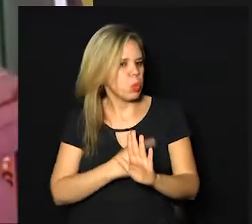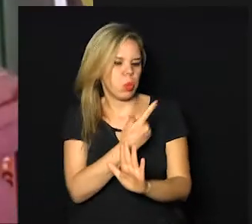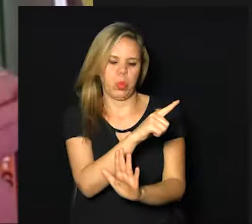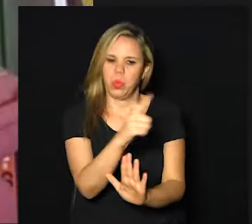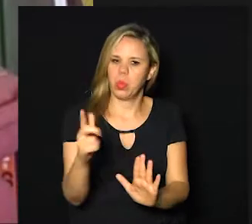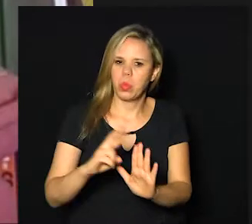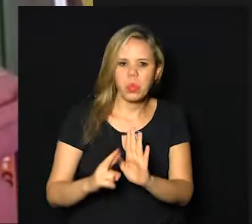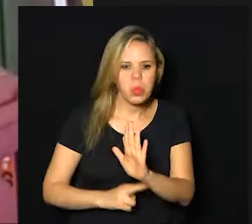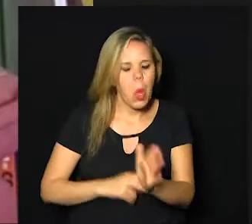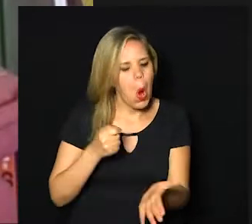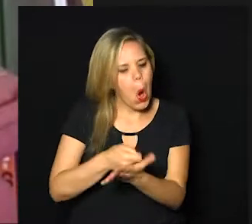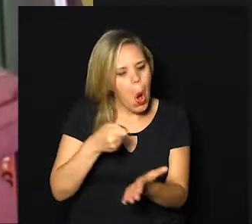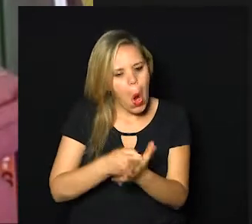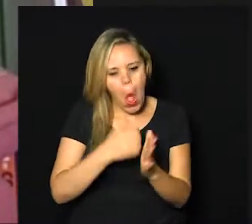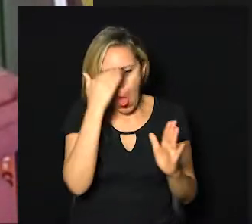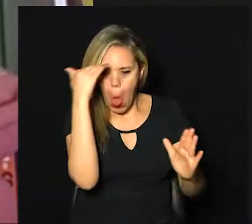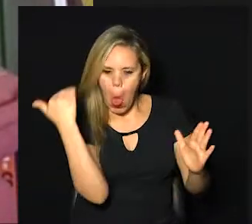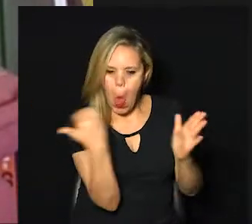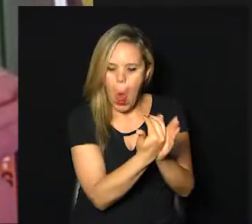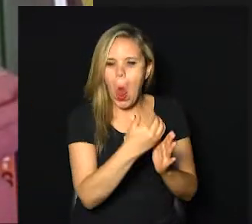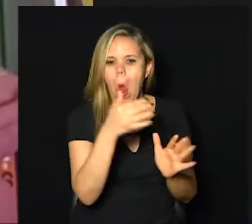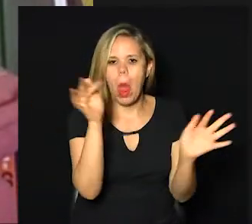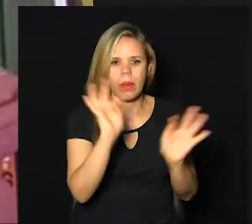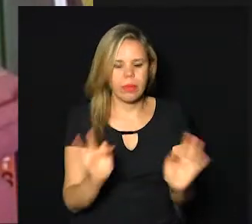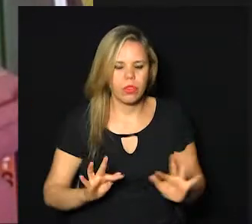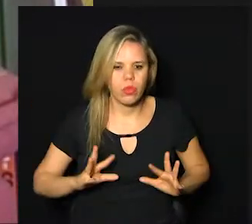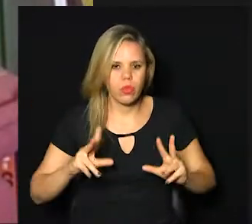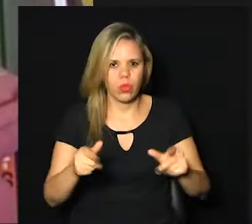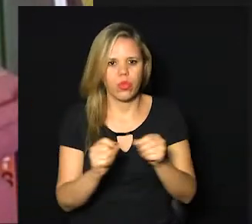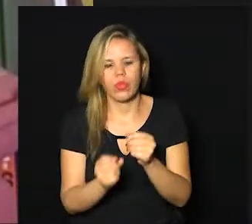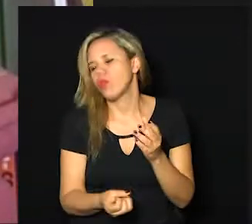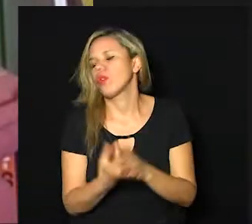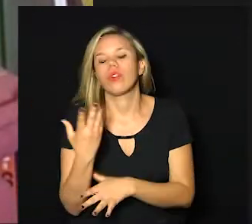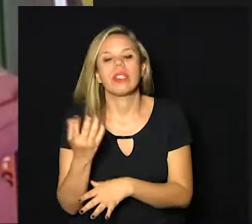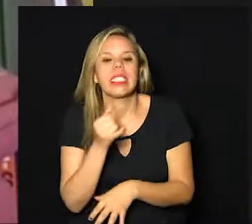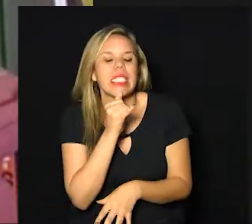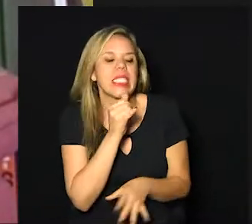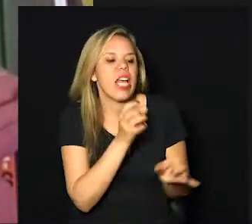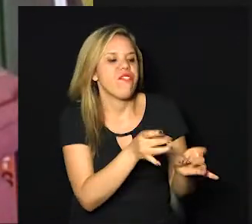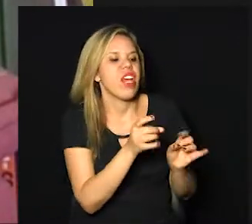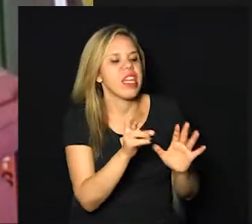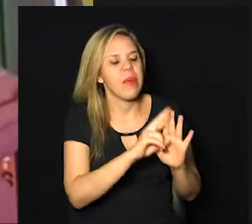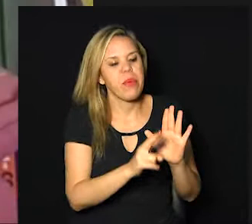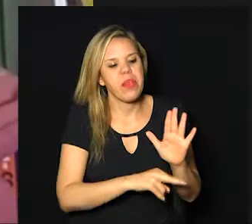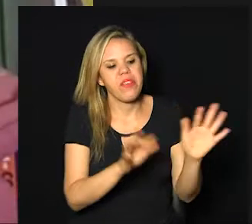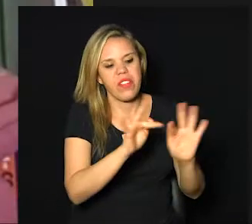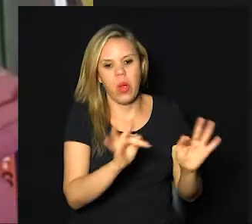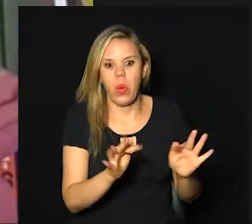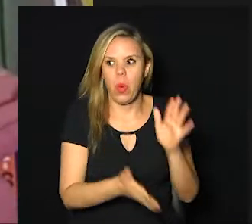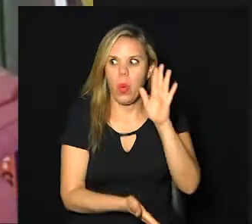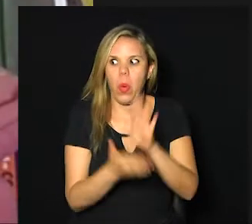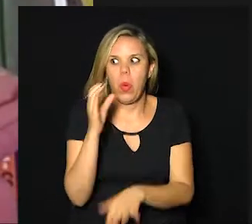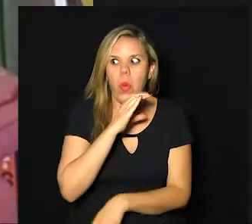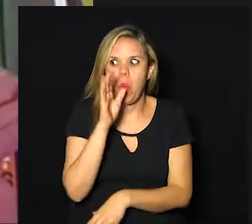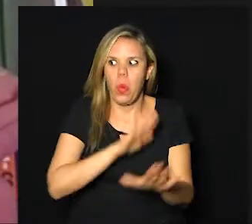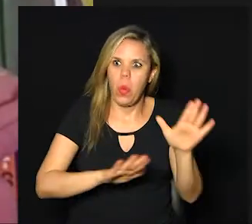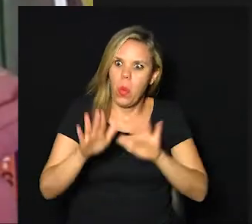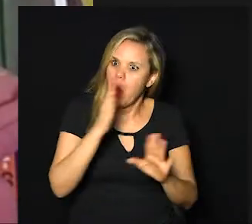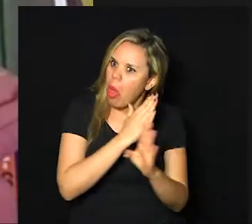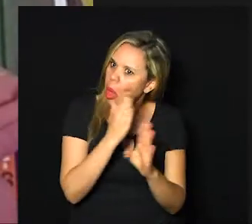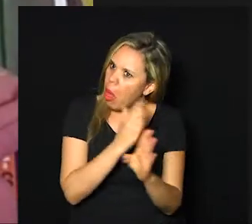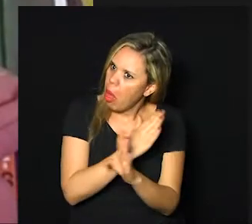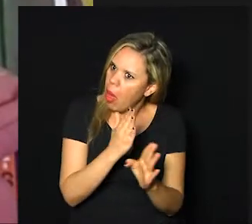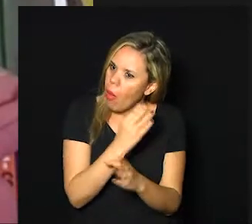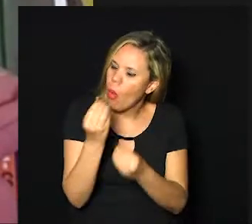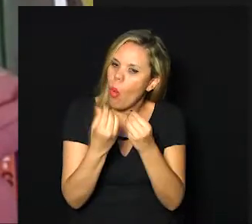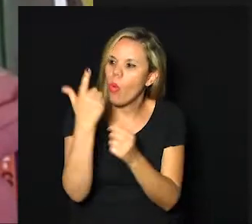Não tem um manual, Andréia, nenhum manual. Tudo que forem vender para você de manual de felicidade, saia correndo, porque não tem